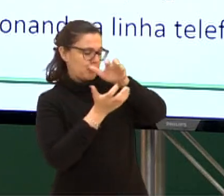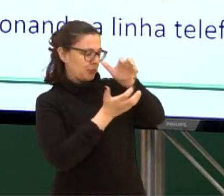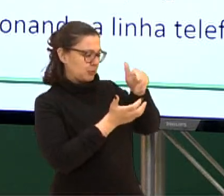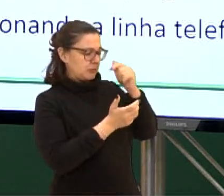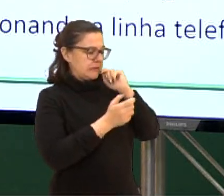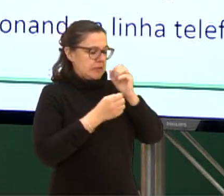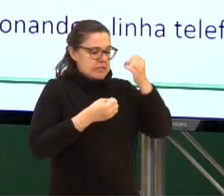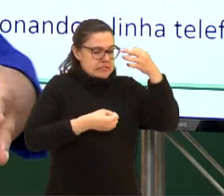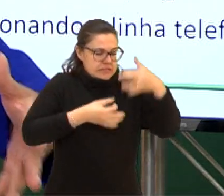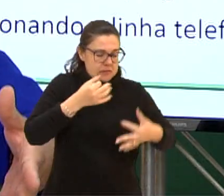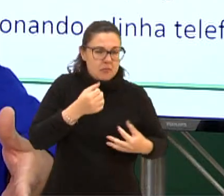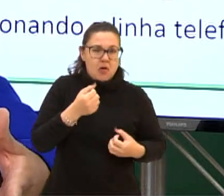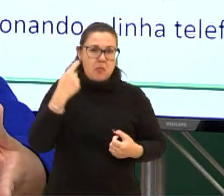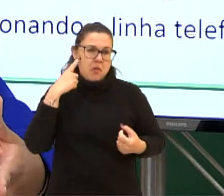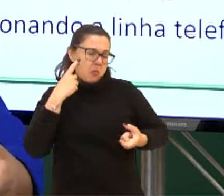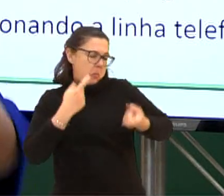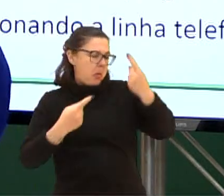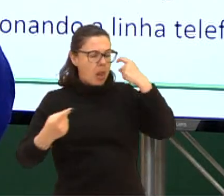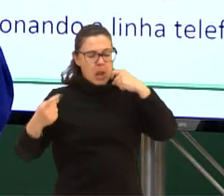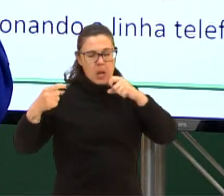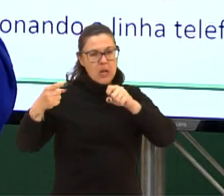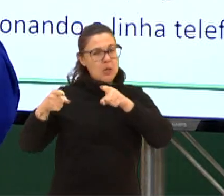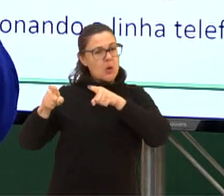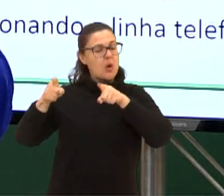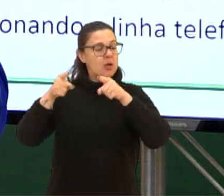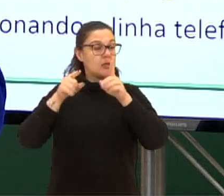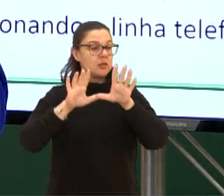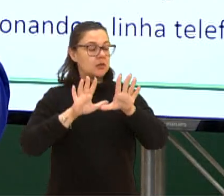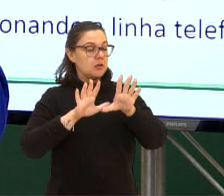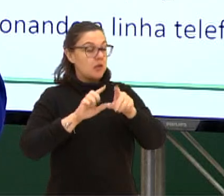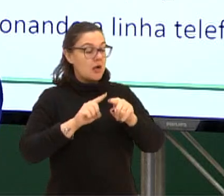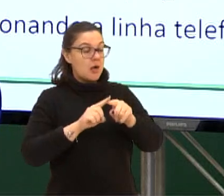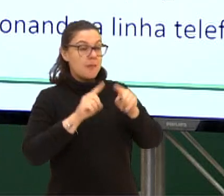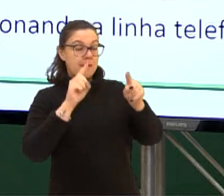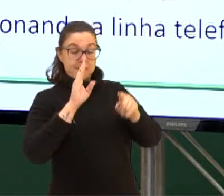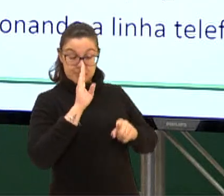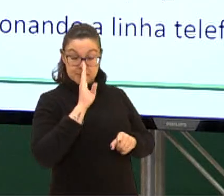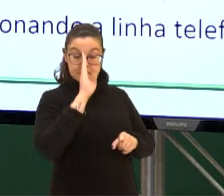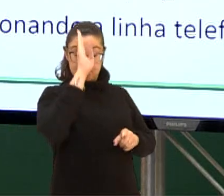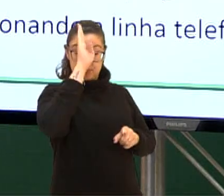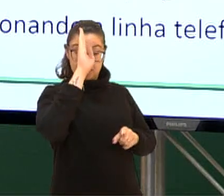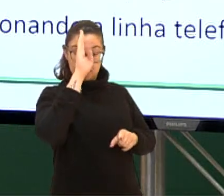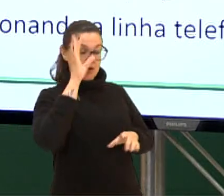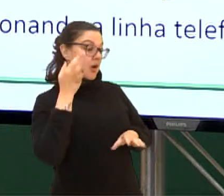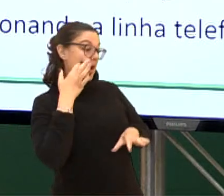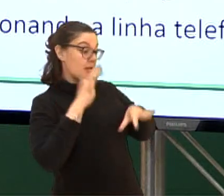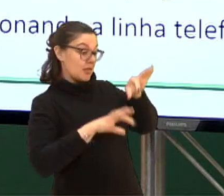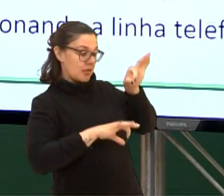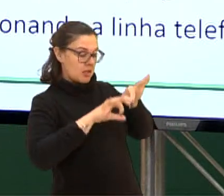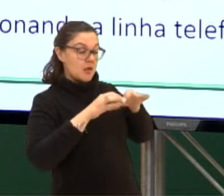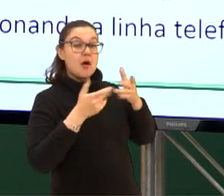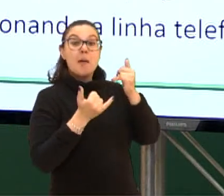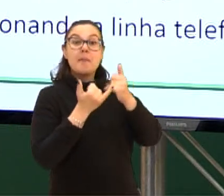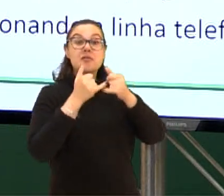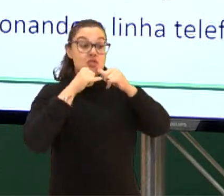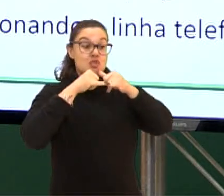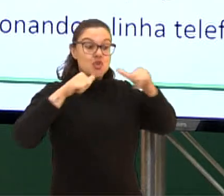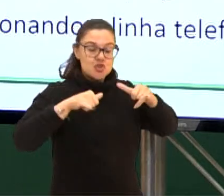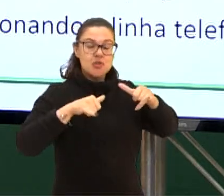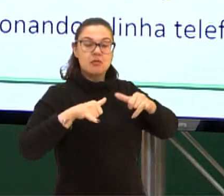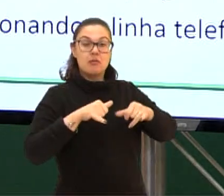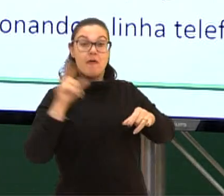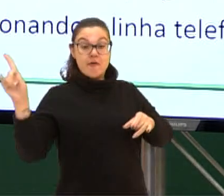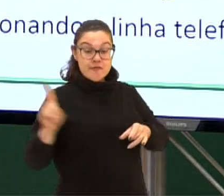interpretar aquilo com uma orquestra fazendo sons, Sim. mas ele deu o radioteatro como se fosse uma notícia. Exatamente. Ele chamou até